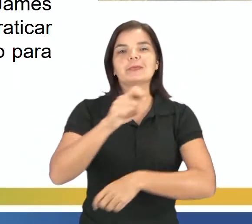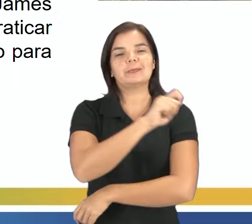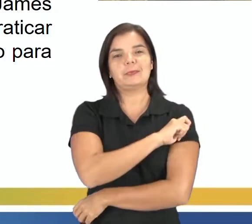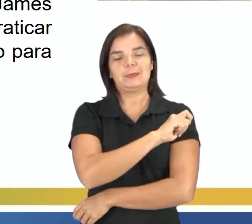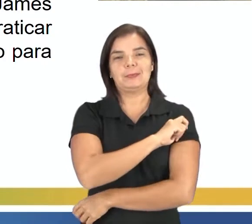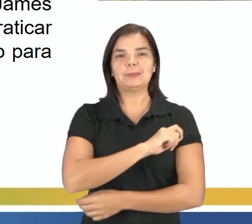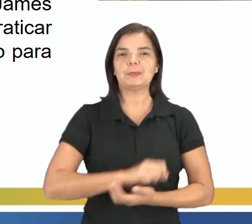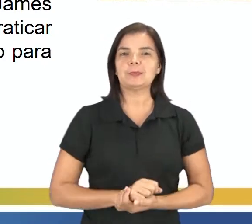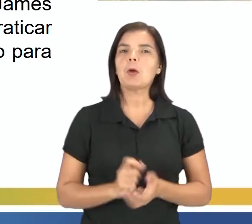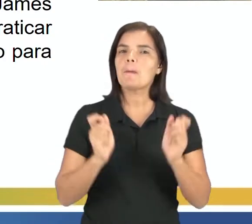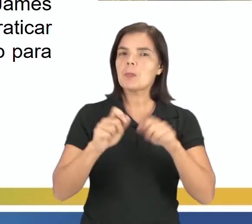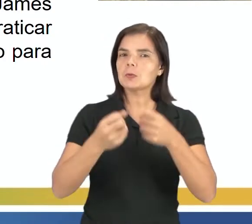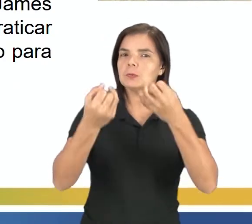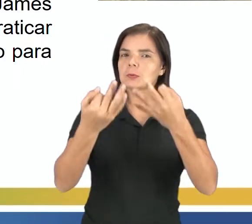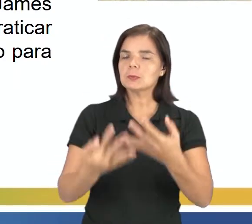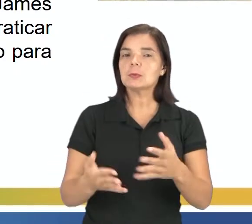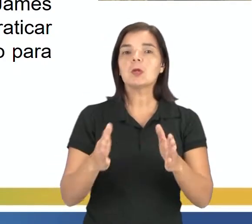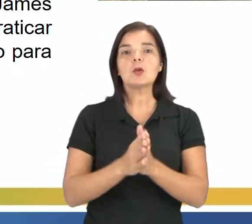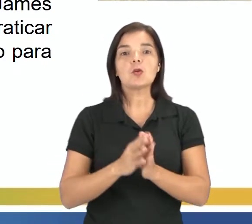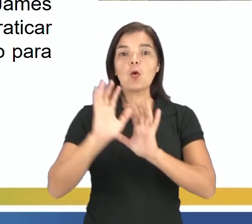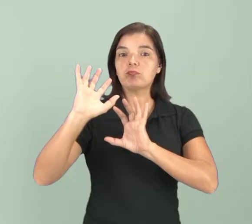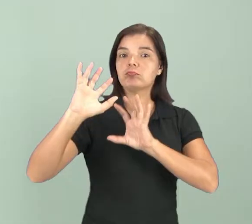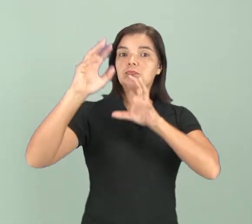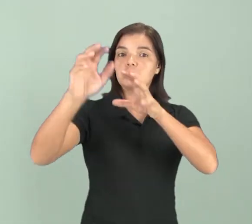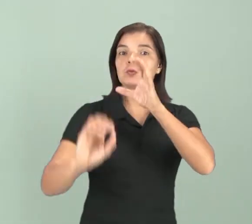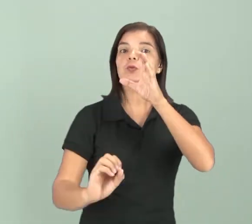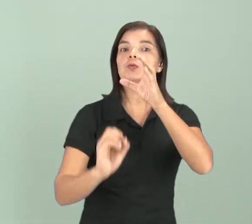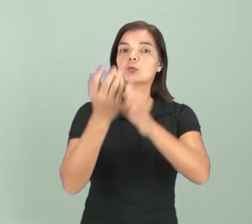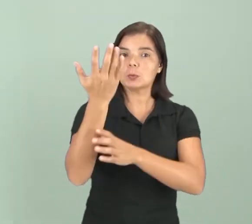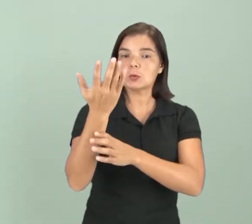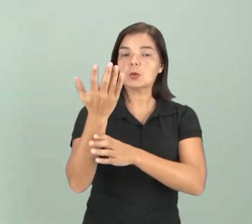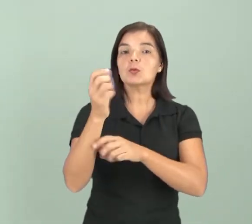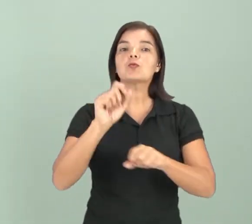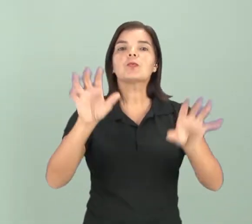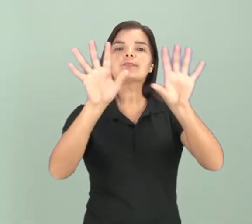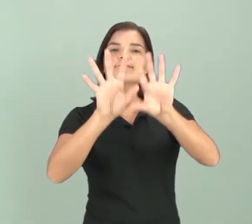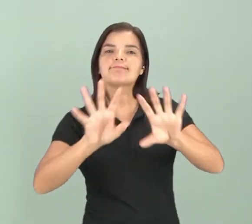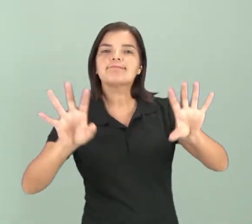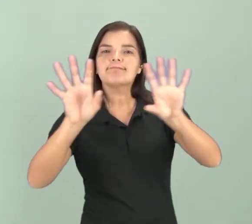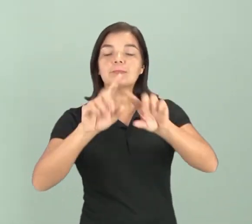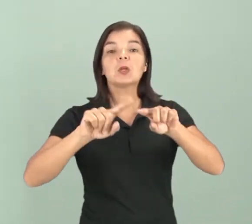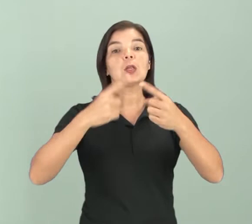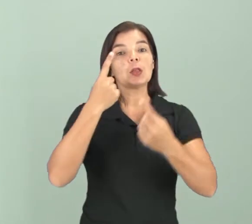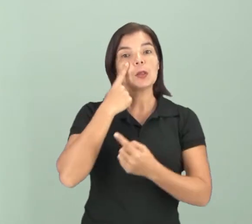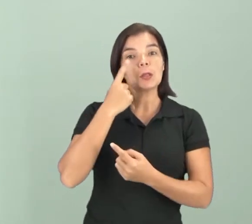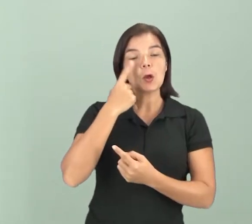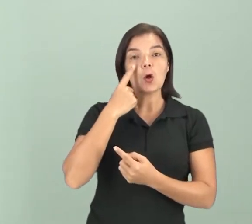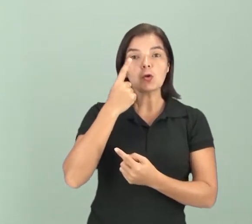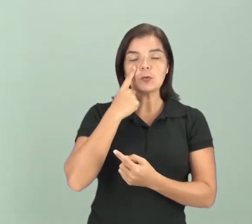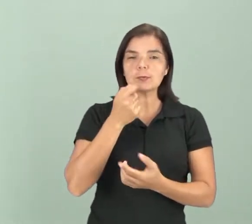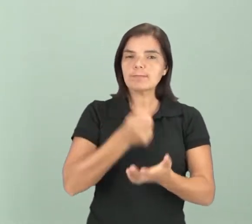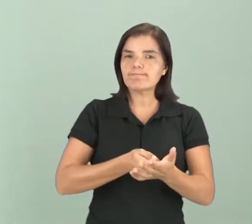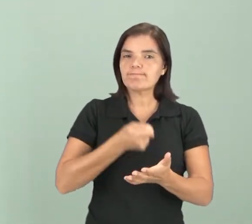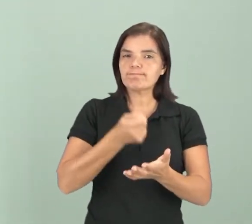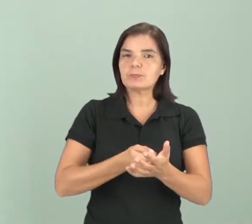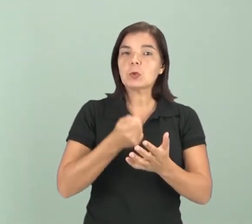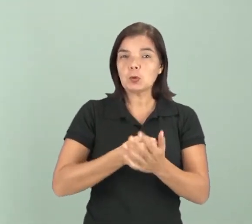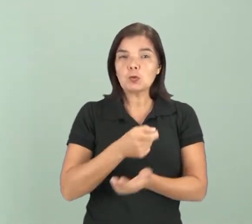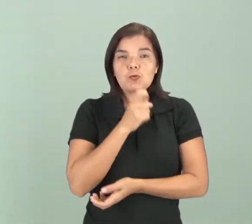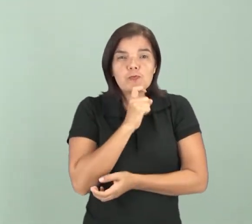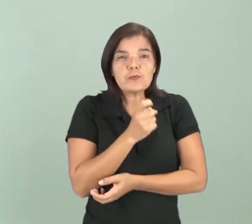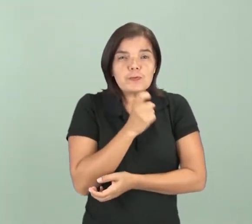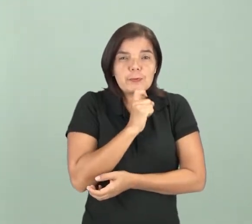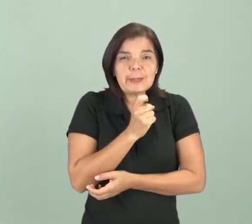alunos. Então, podemos dizer que o basquete surgiu de uma questão climática, tendo em vista os rigorosos invernos da